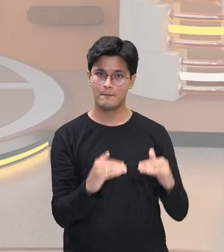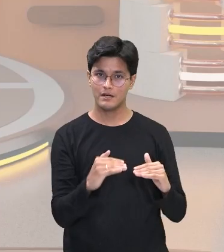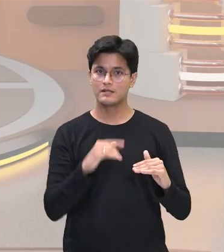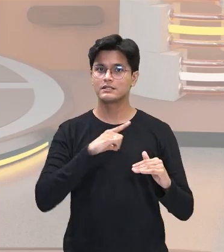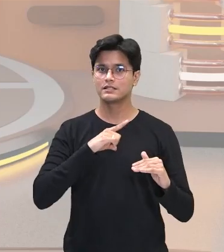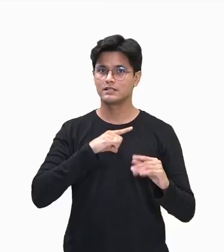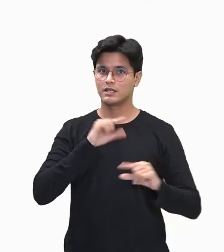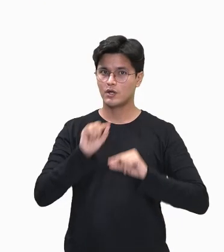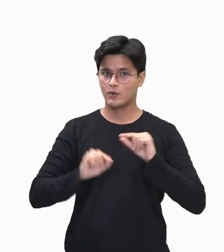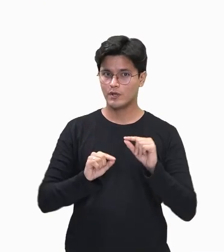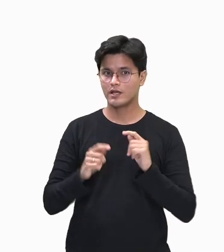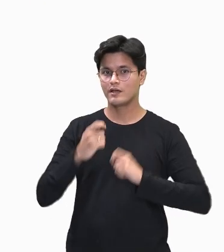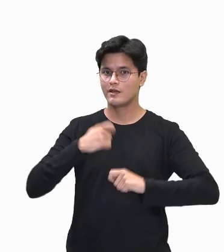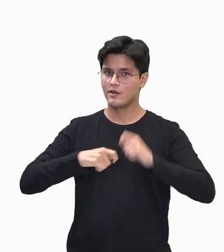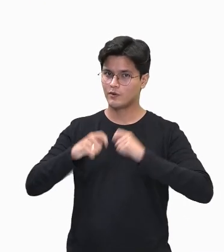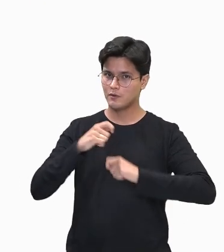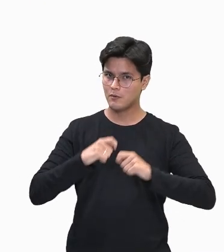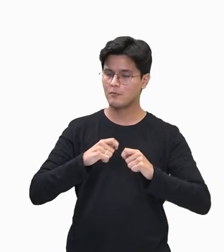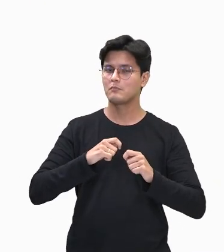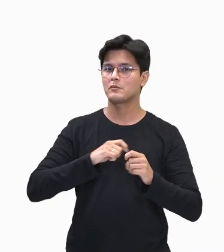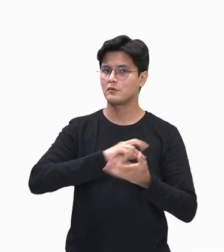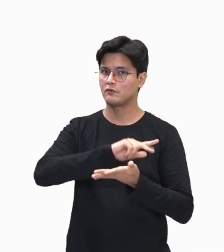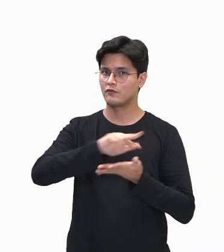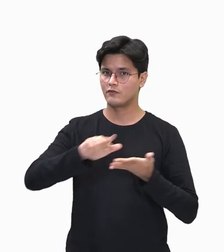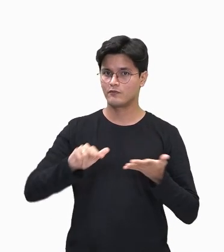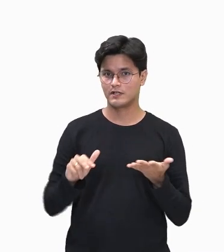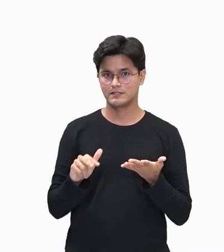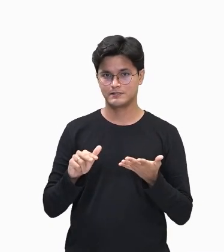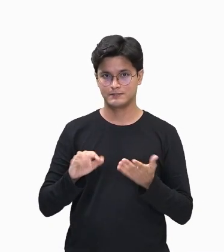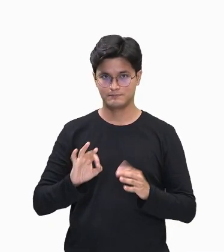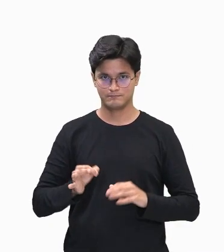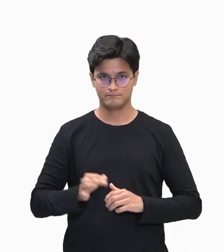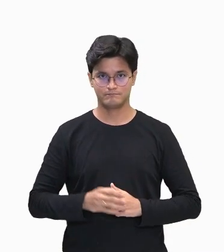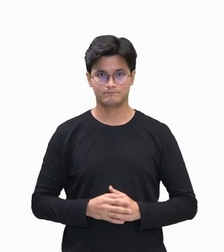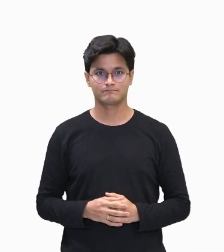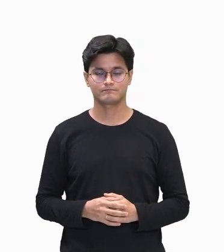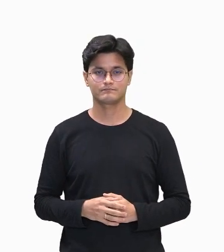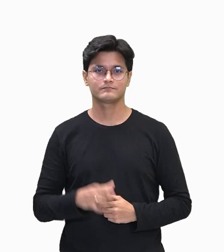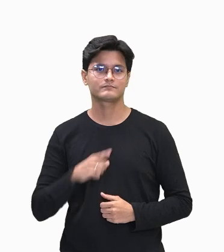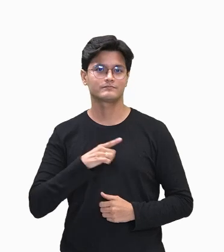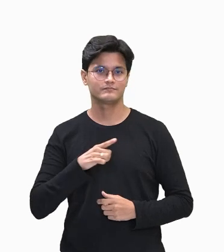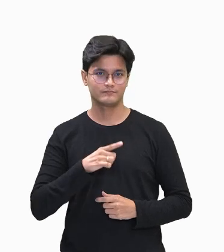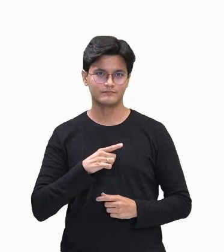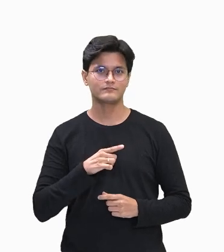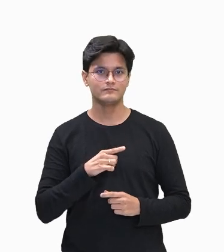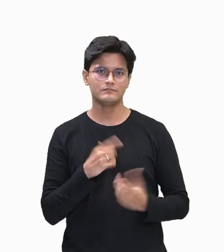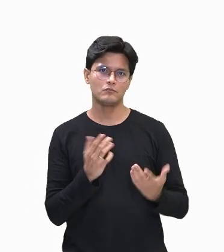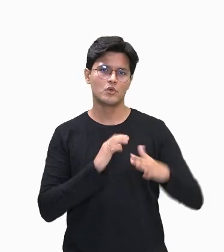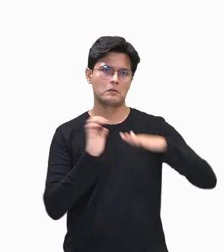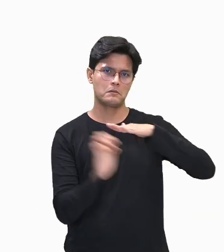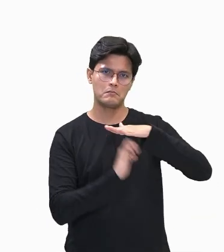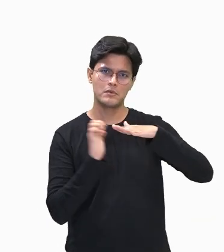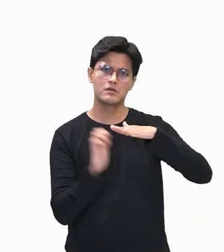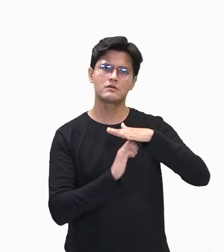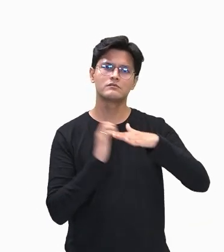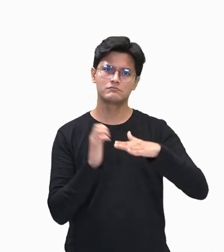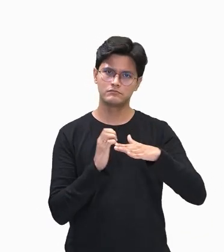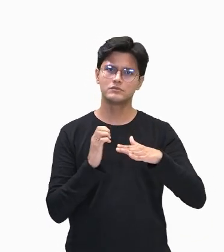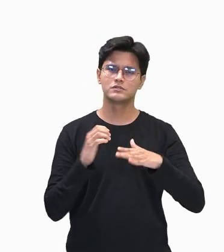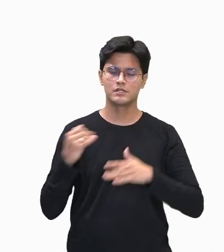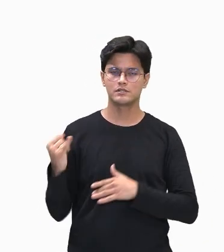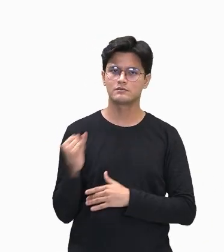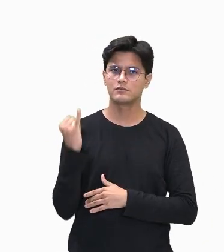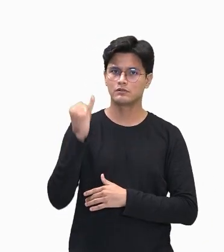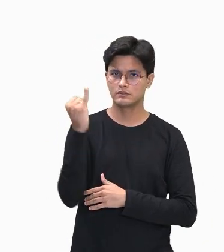apresentam economias diversificadas, tá? Elas concentram grandes empresas com forte projeção